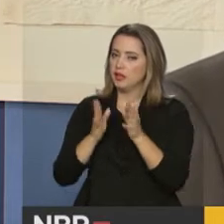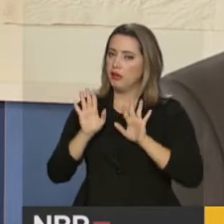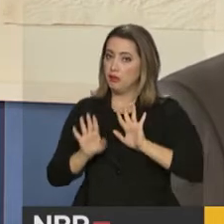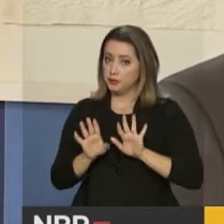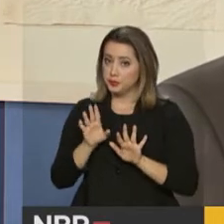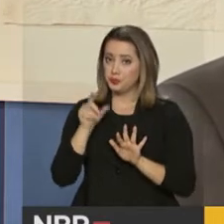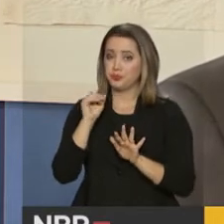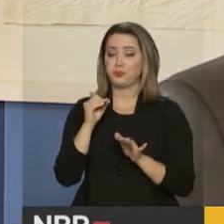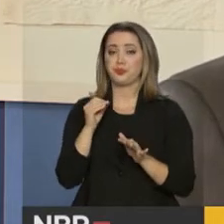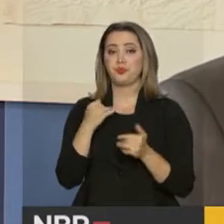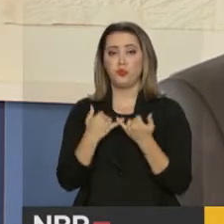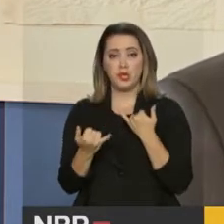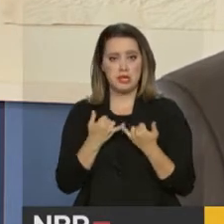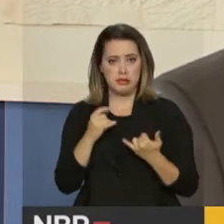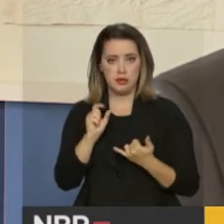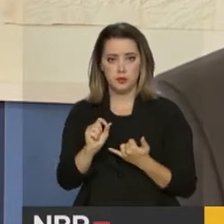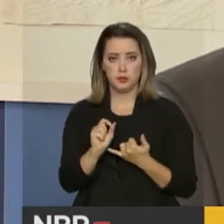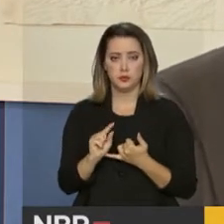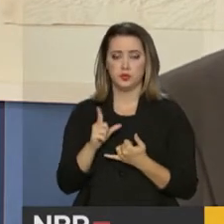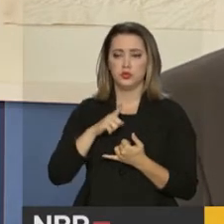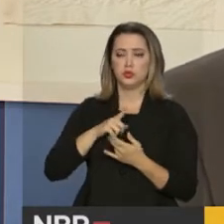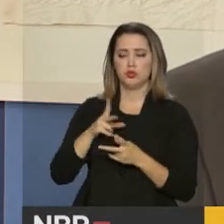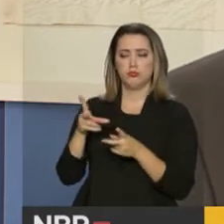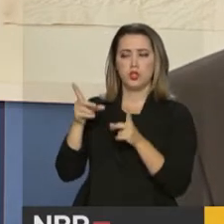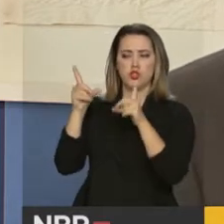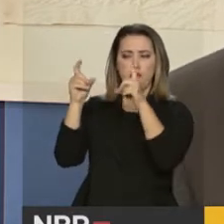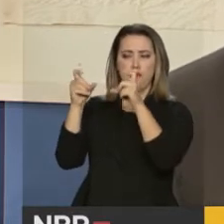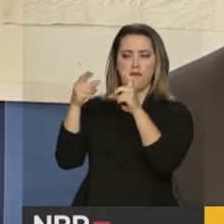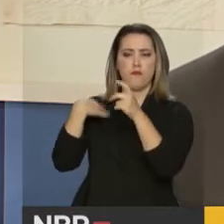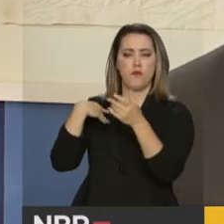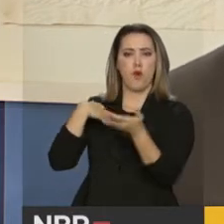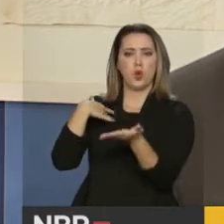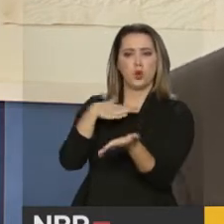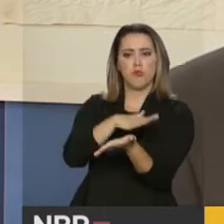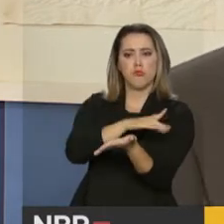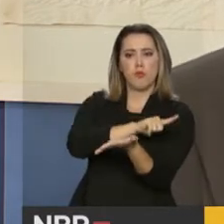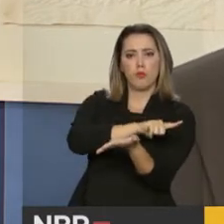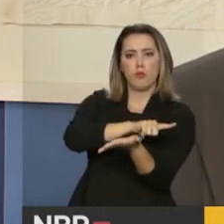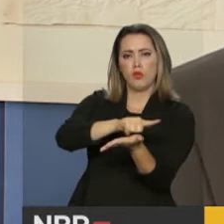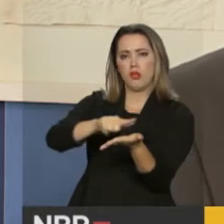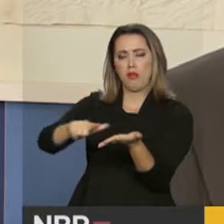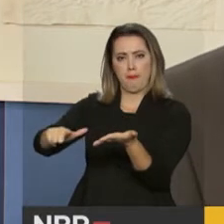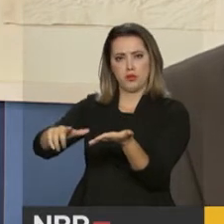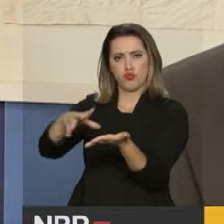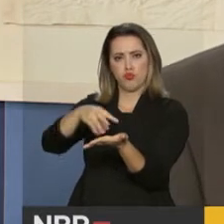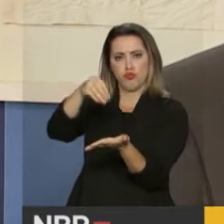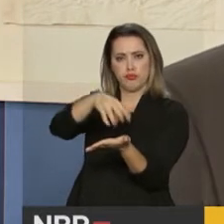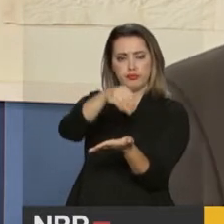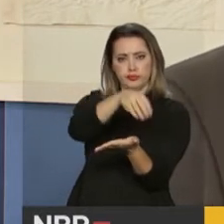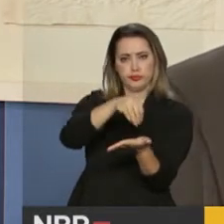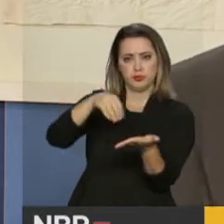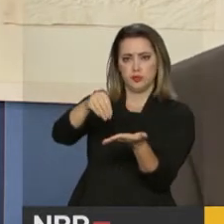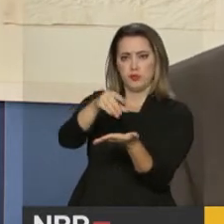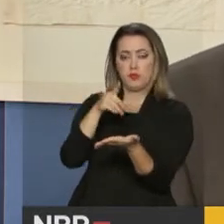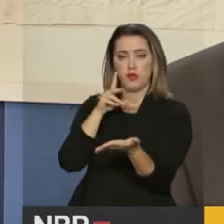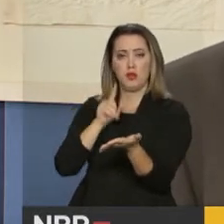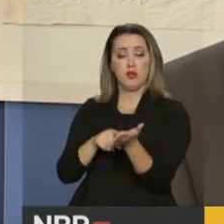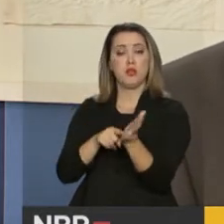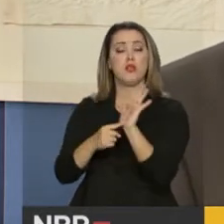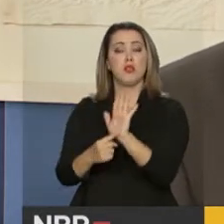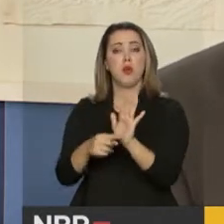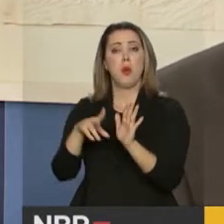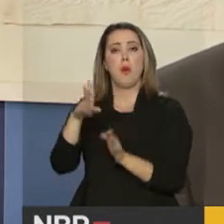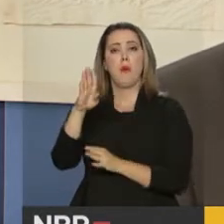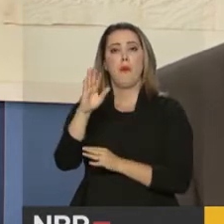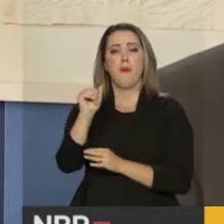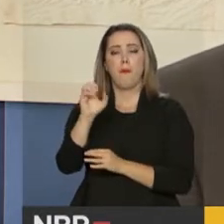não tinham sido instalados. Por exemplo, a gente tem fotos da tapeçaria de Burle Marx, que vocês vão mostrar no programa.